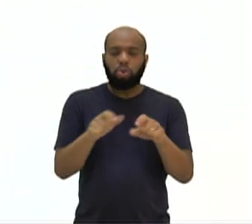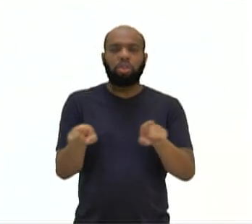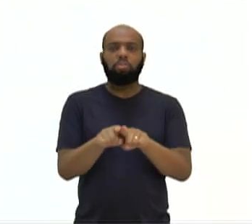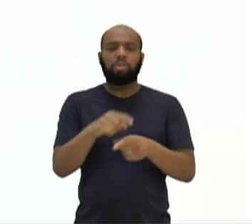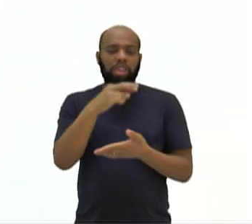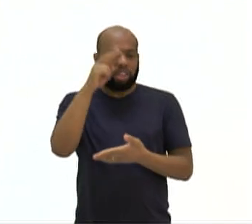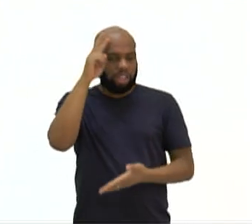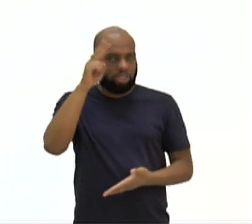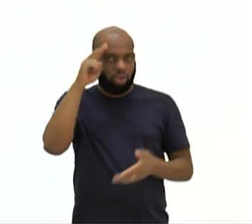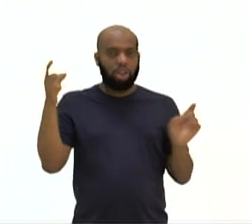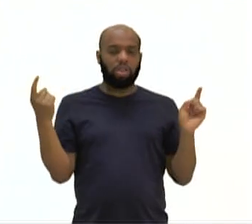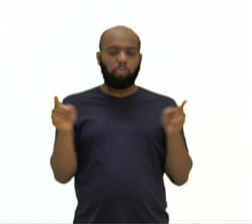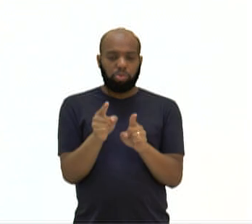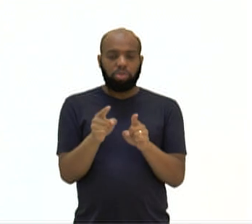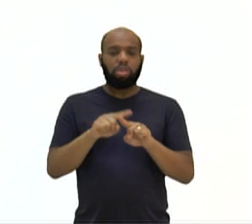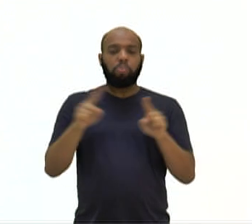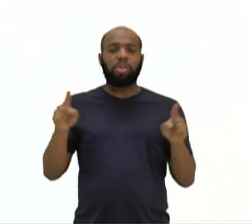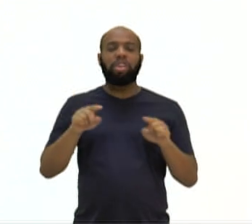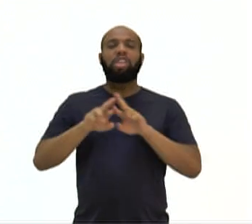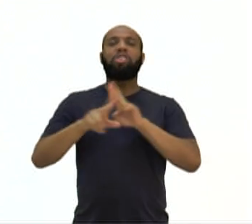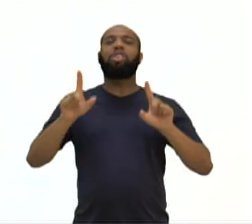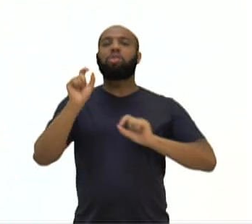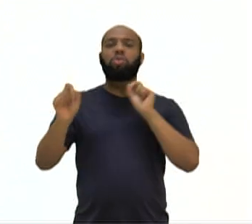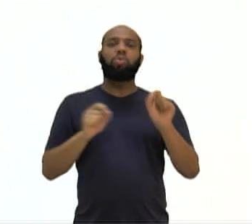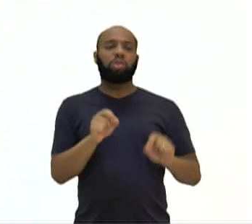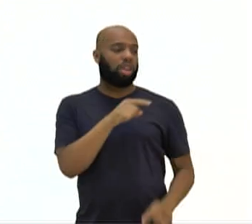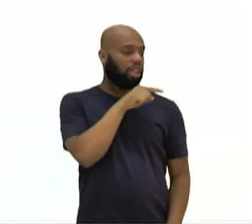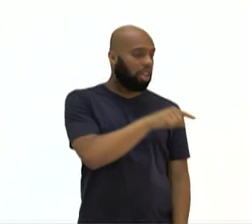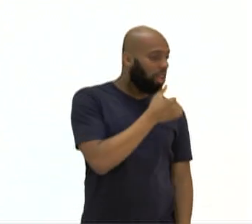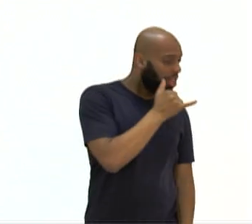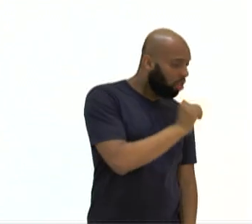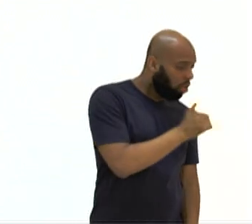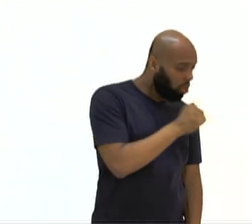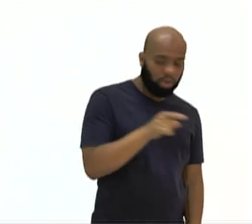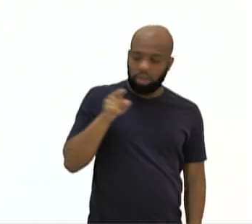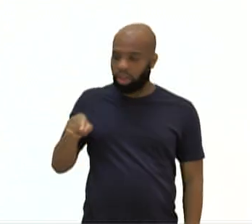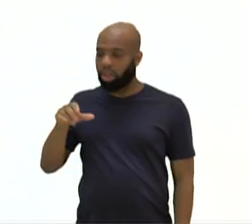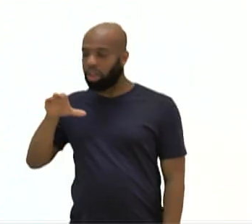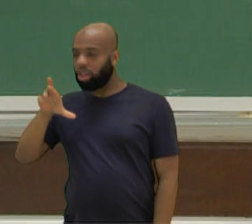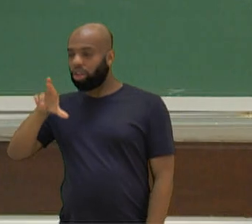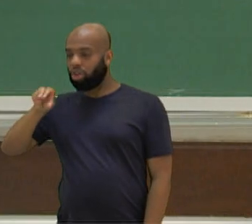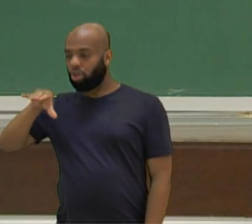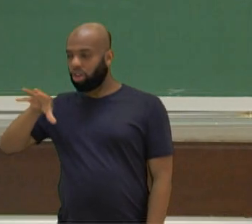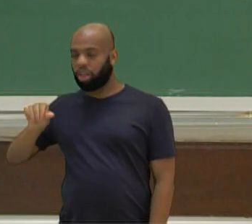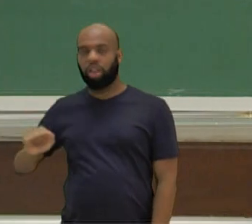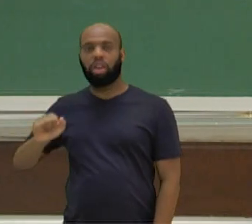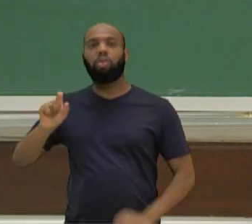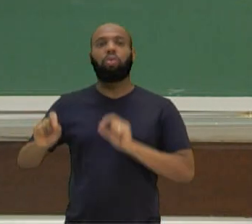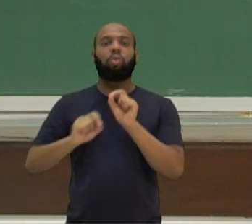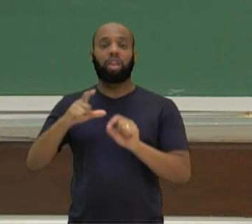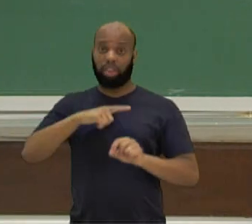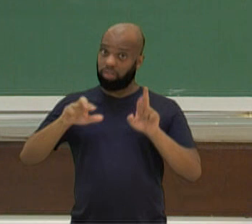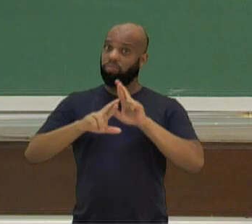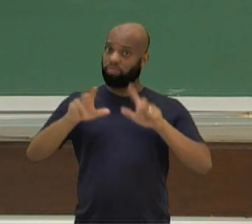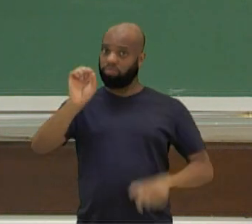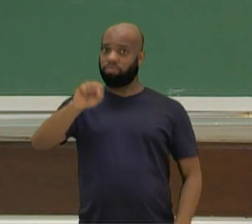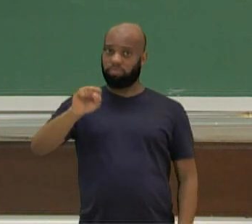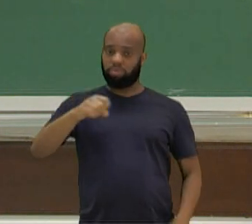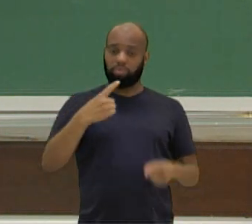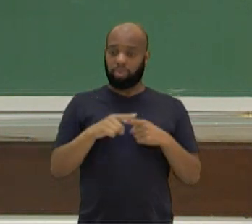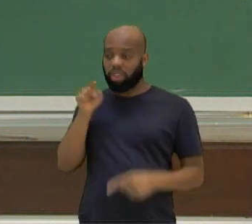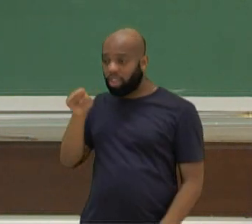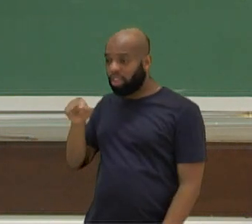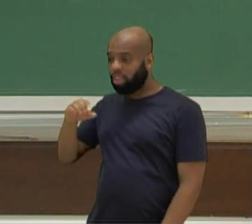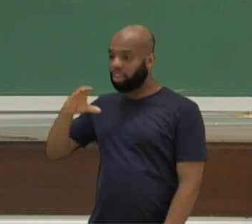diferença de uma crônica e de um conto? A diferença central é que, olhe lá, a